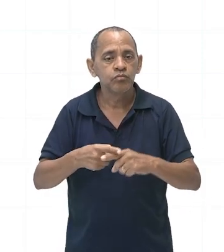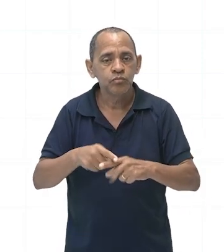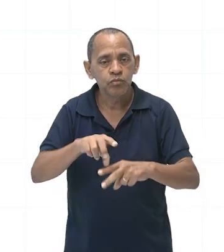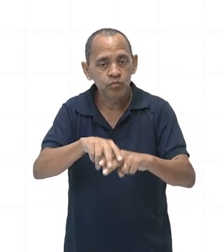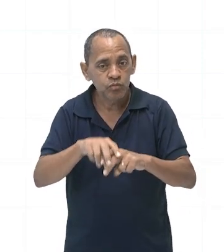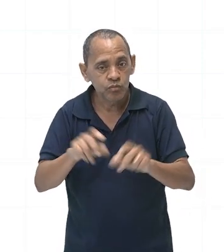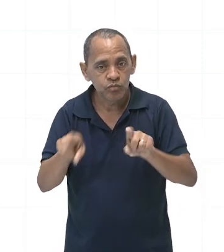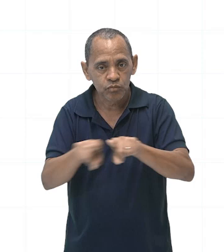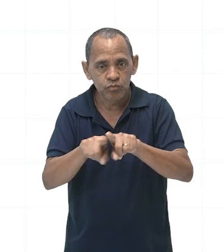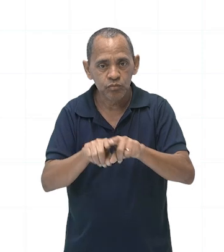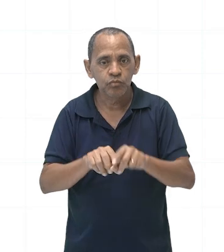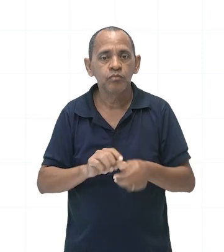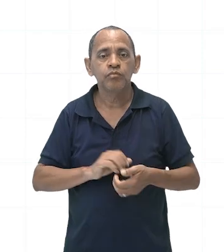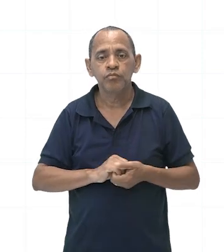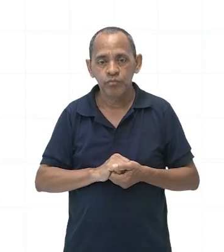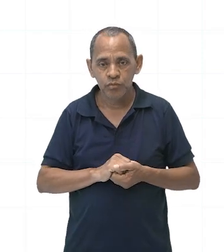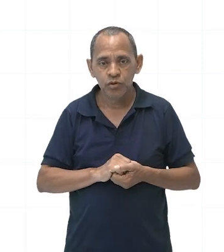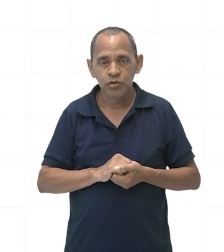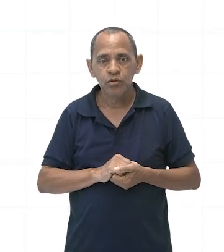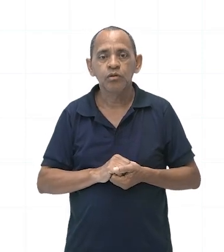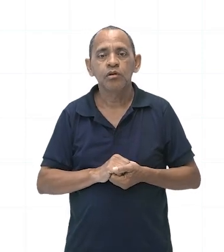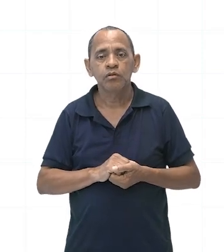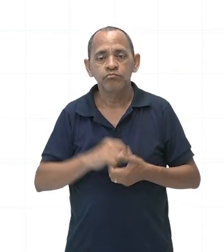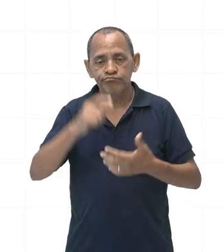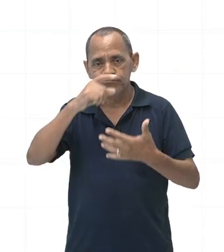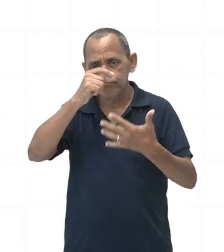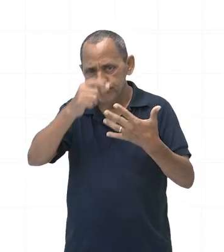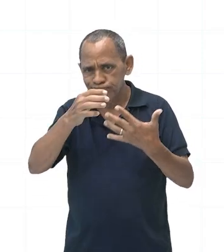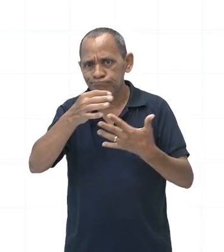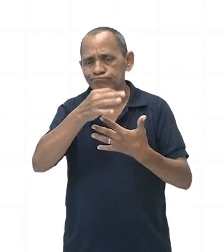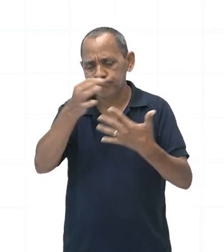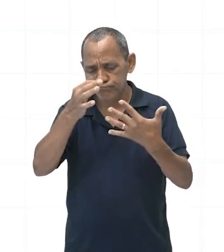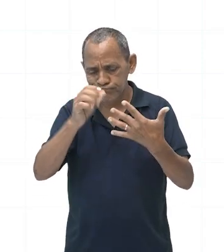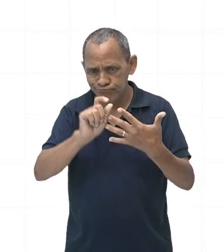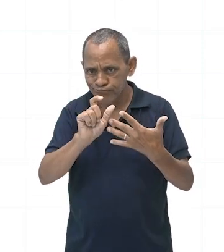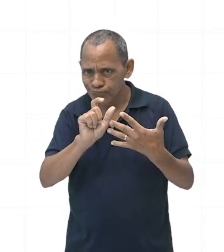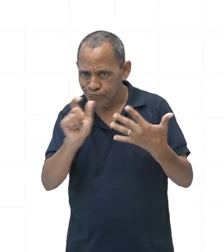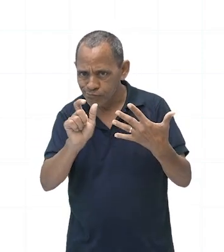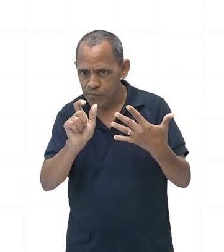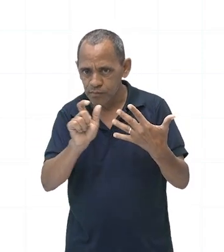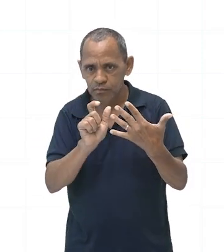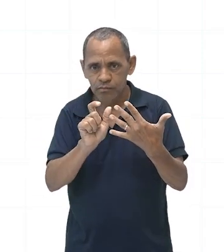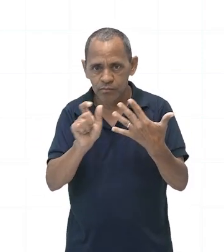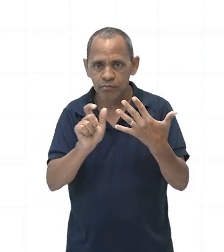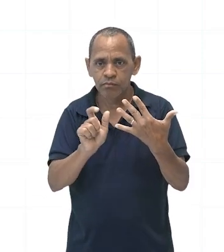que, uma vez que, já que, visto que,